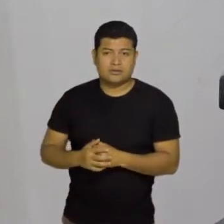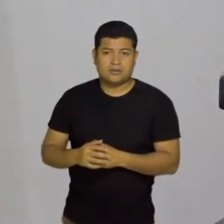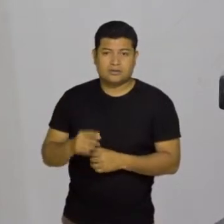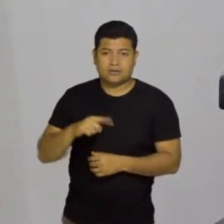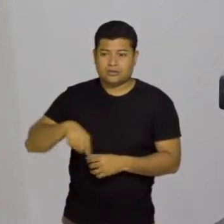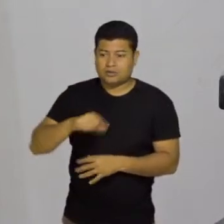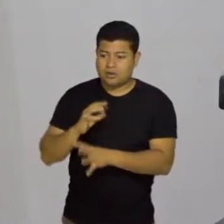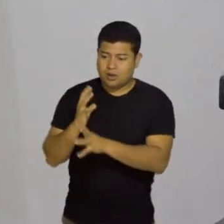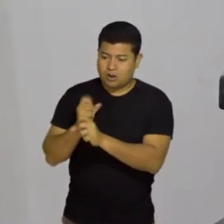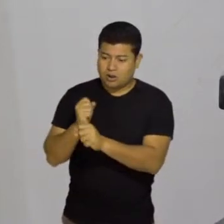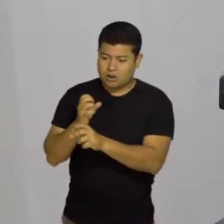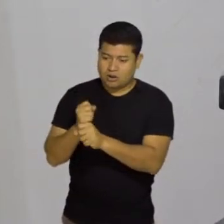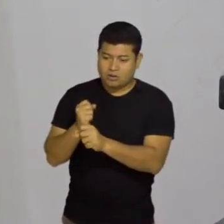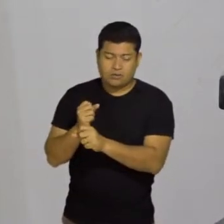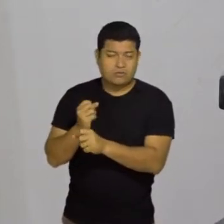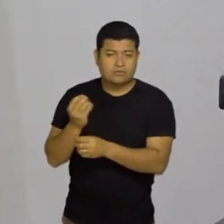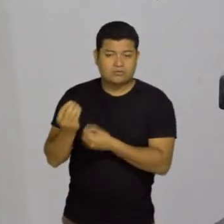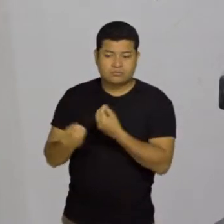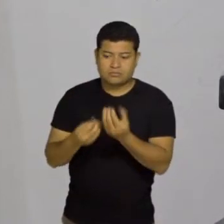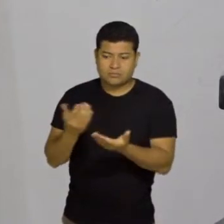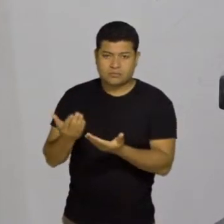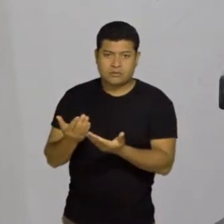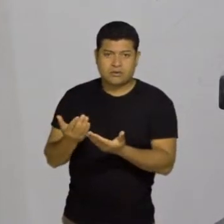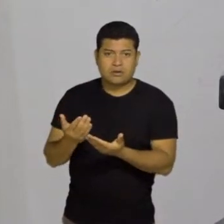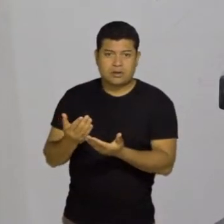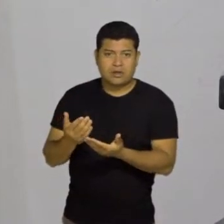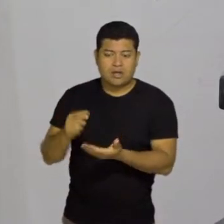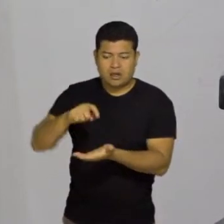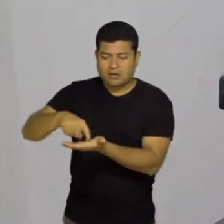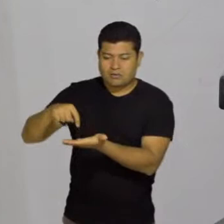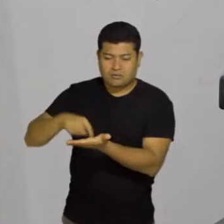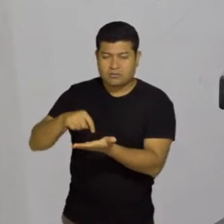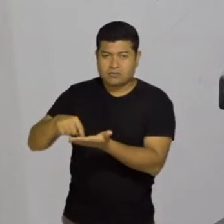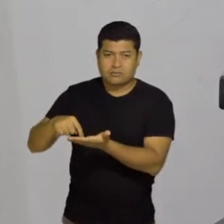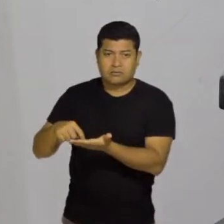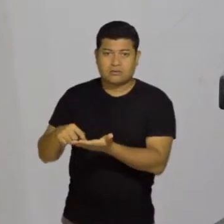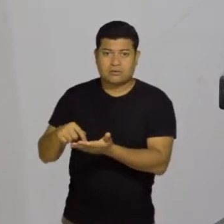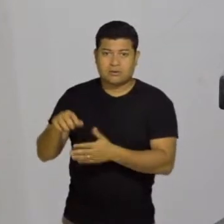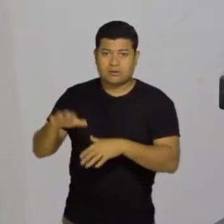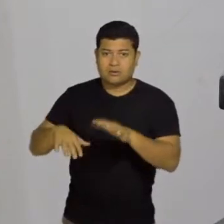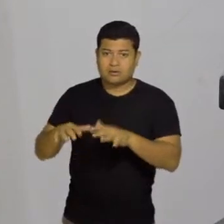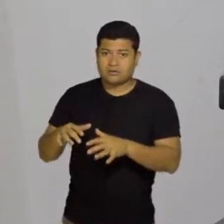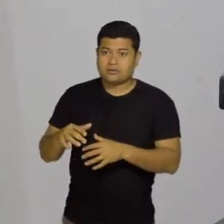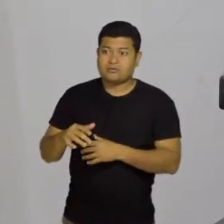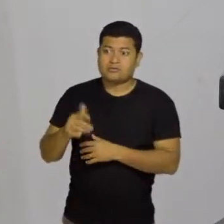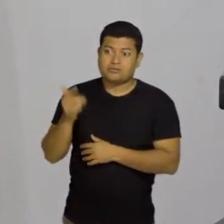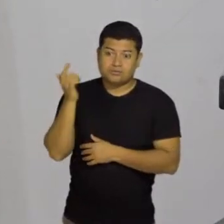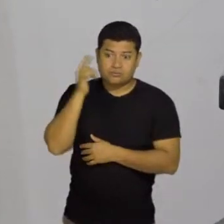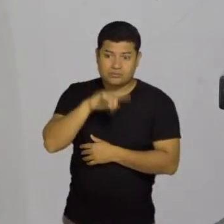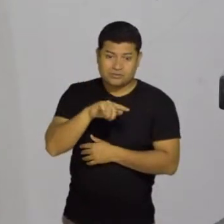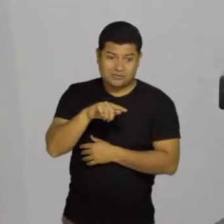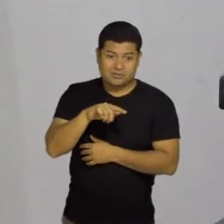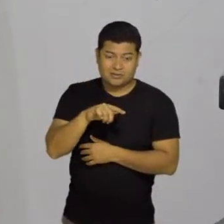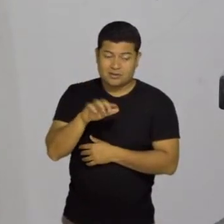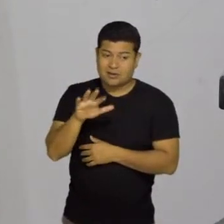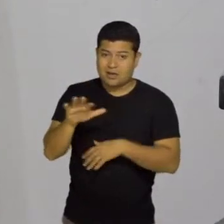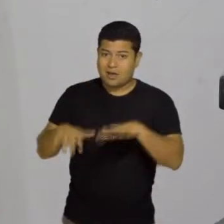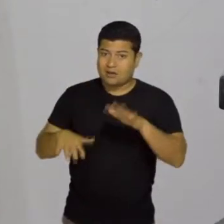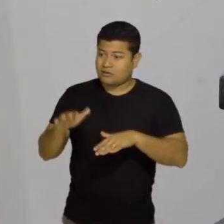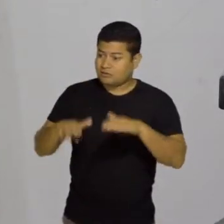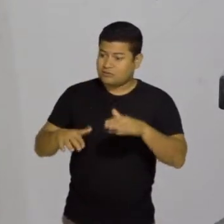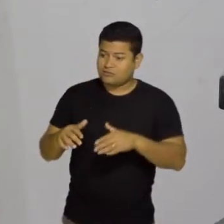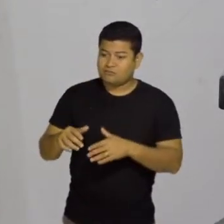uma Texas Instruments. Quando tinha dinheiro para comprar essa bendita calculadora, que não era nem calculadora científica.